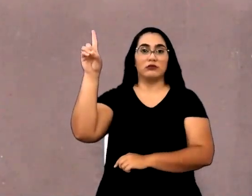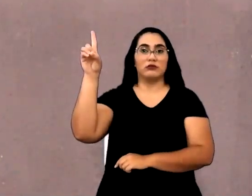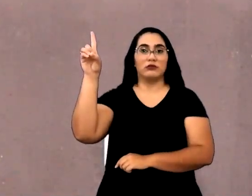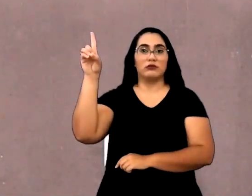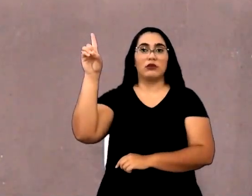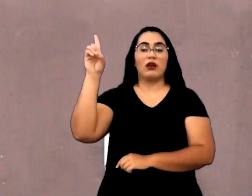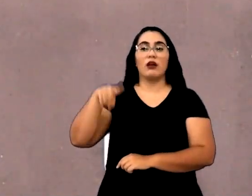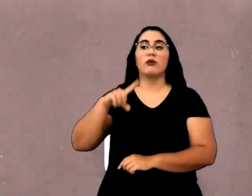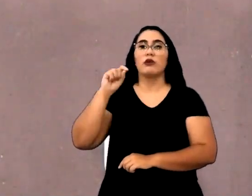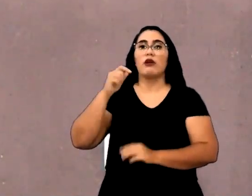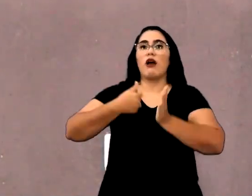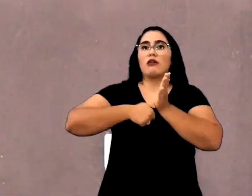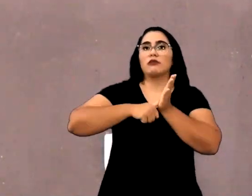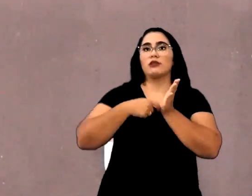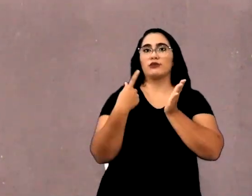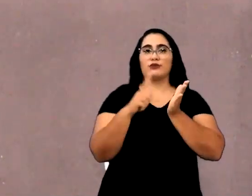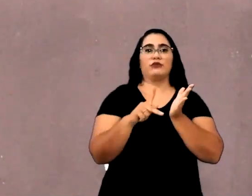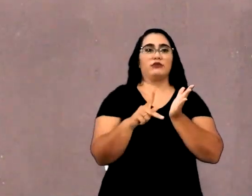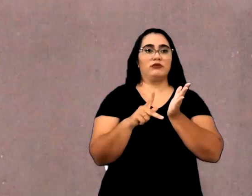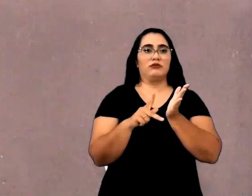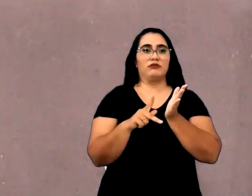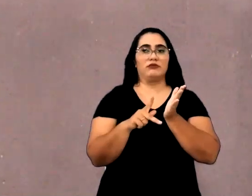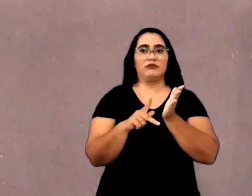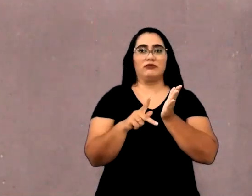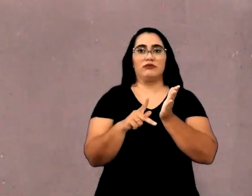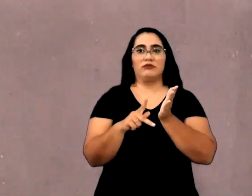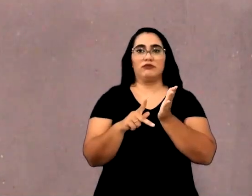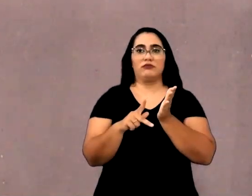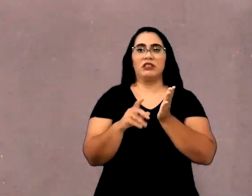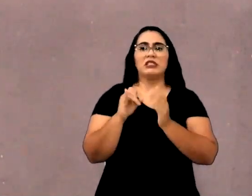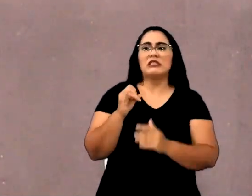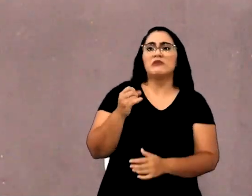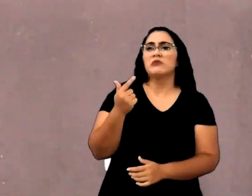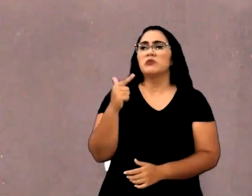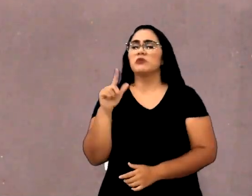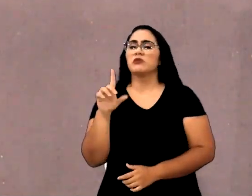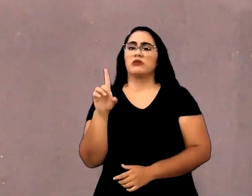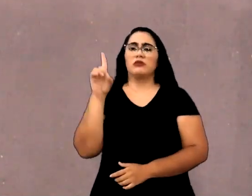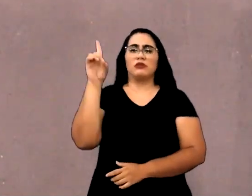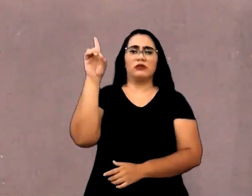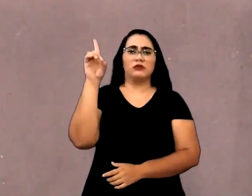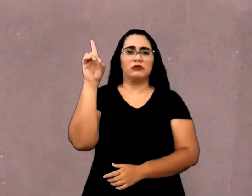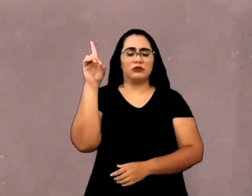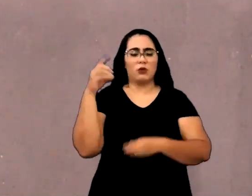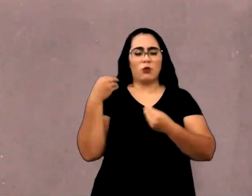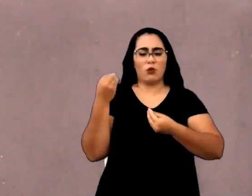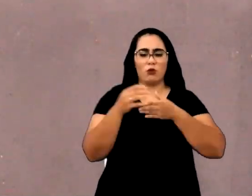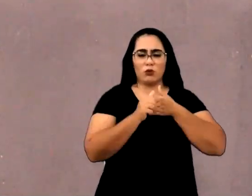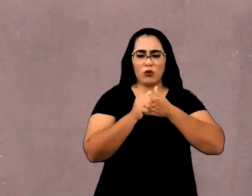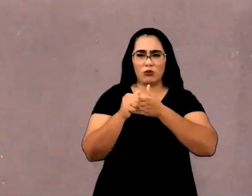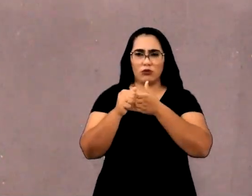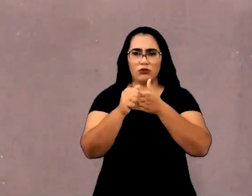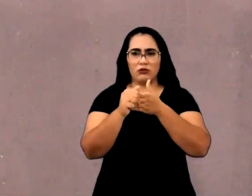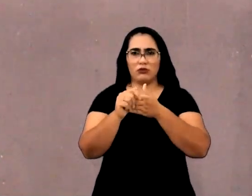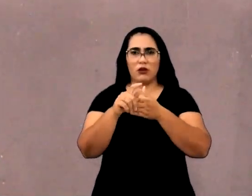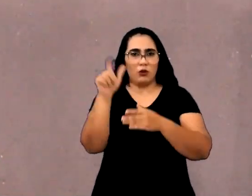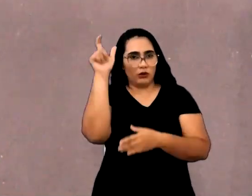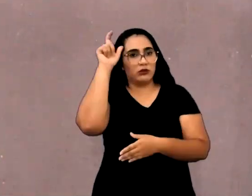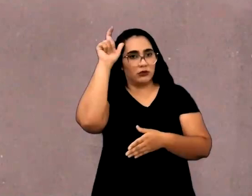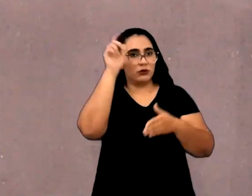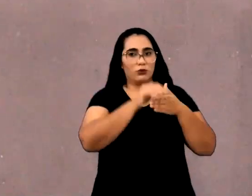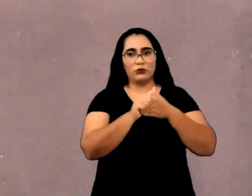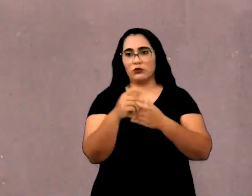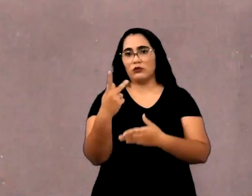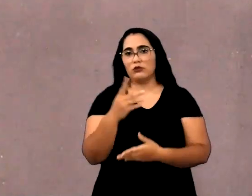é sua identidade. Sem Ele você não será conduzido a não ser pelo inimigo. Porque o